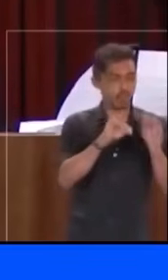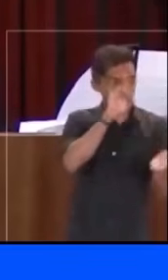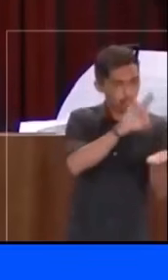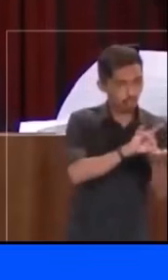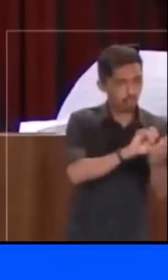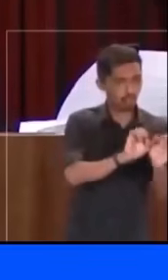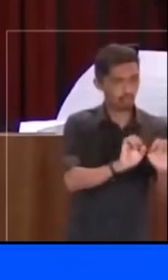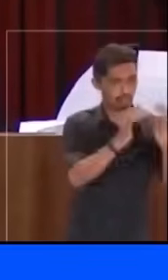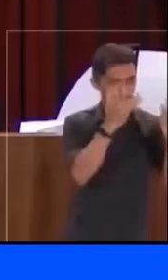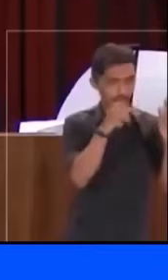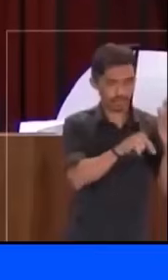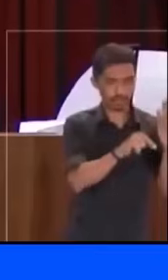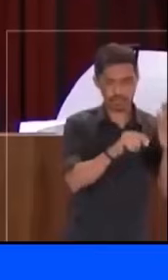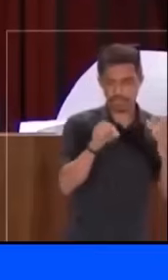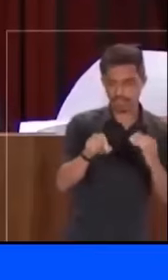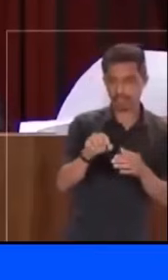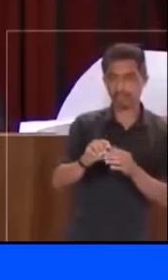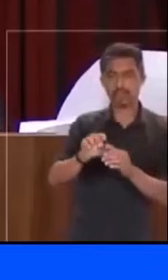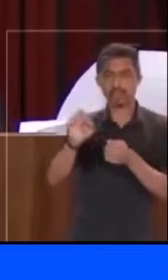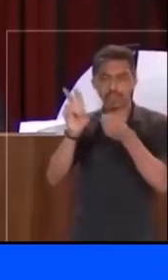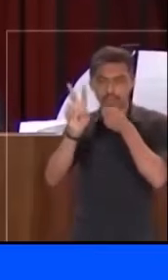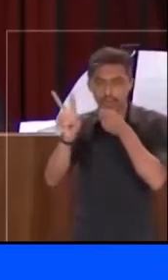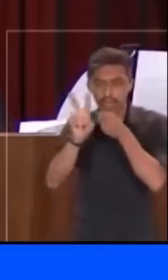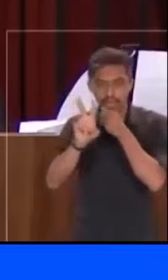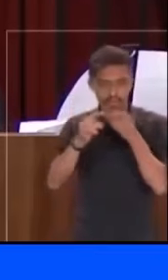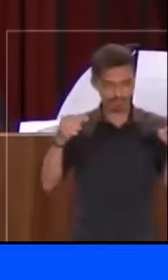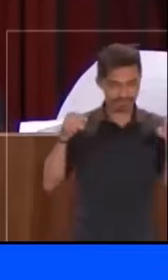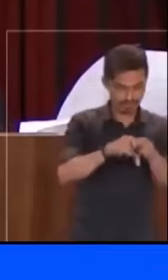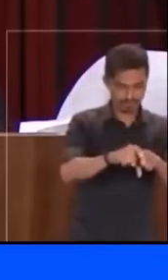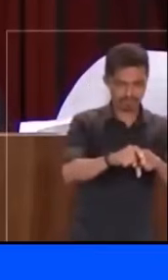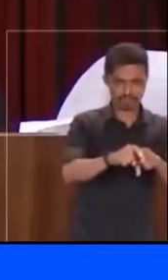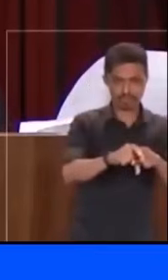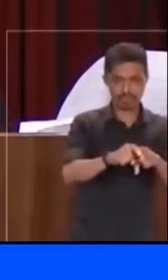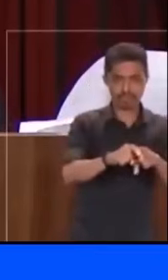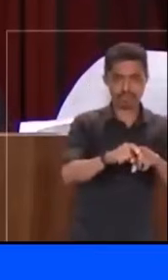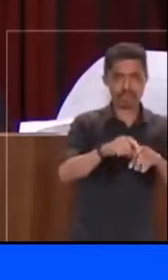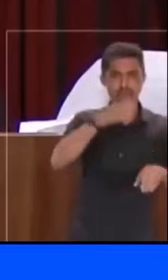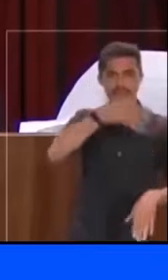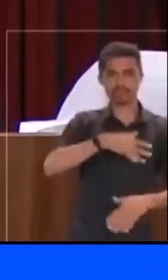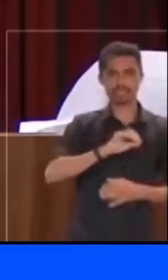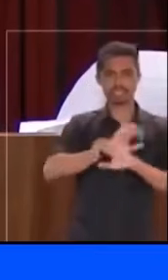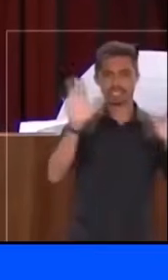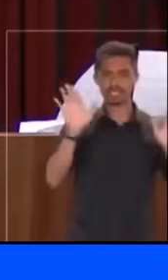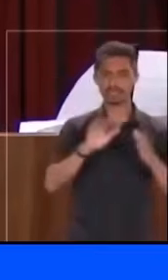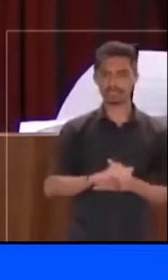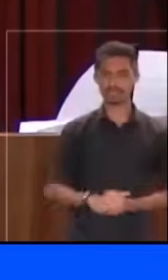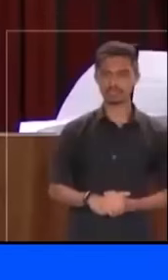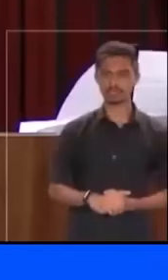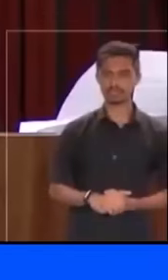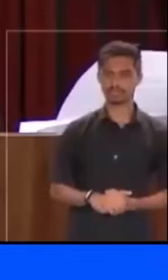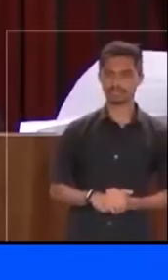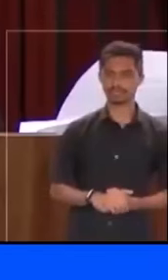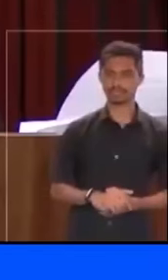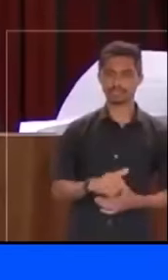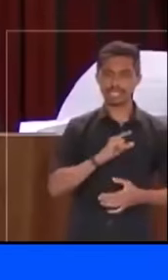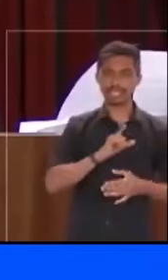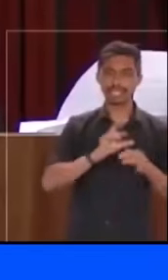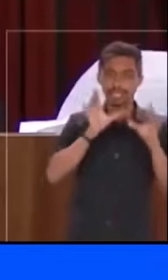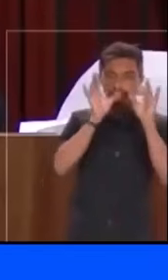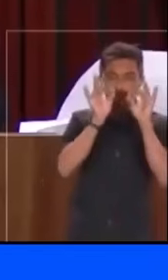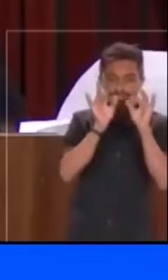ato eleitoral. O abuso, é claro, há a